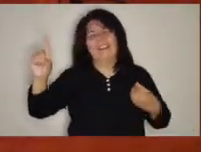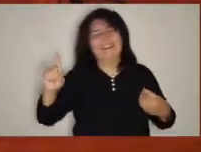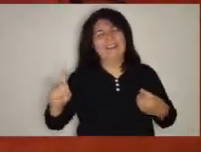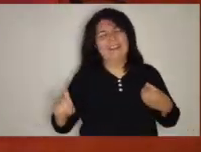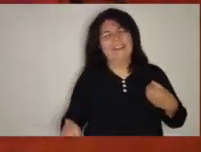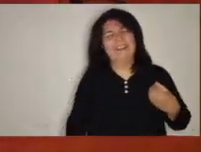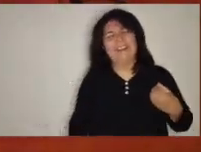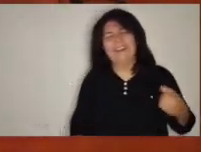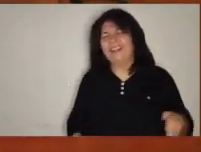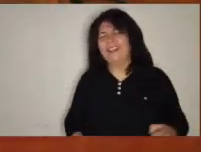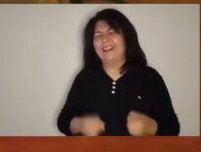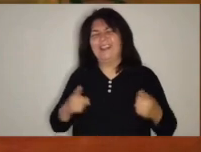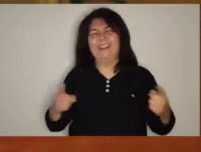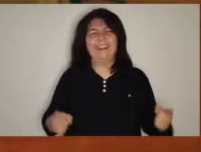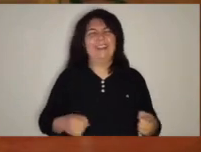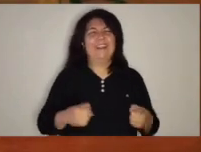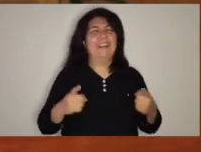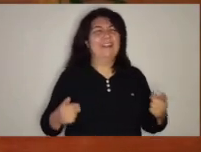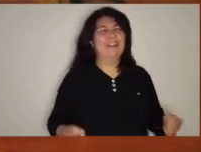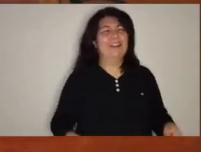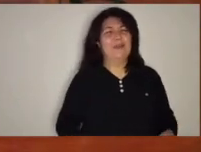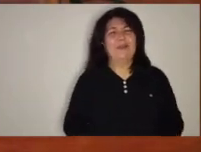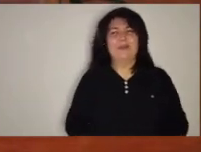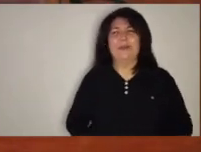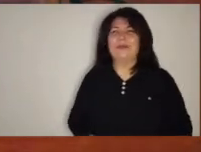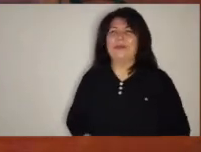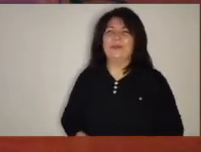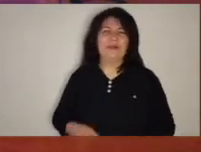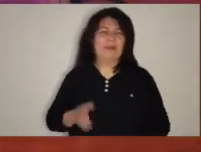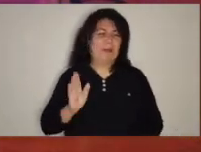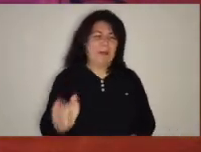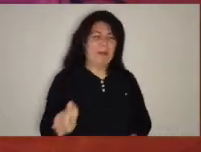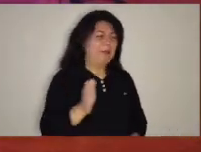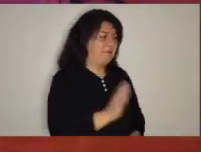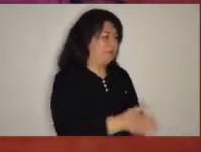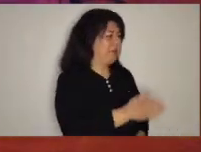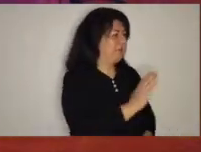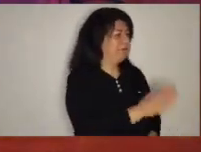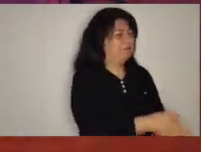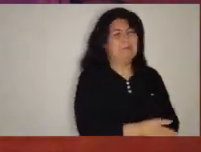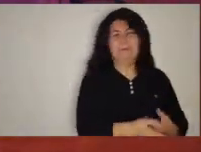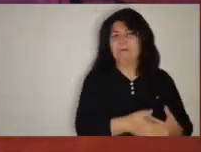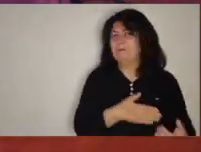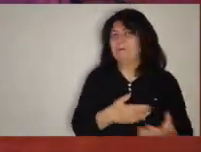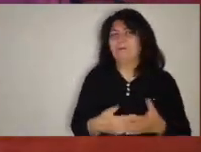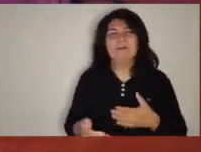Deus, palavras de vida eterna. Pra onde eu